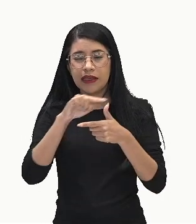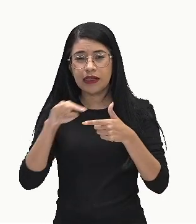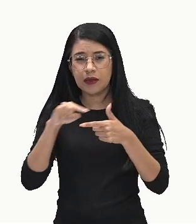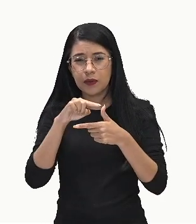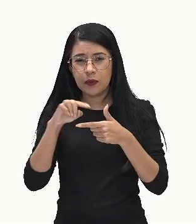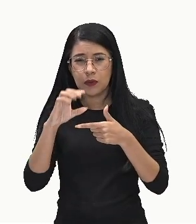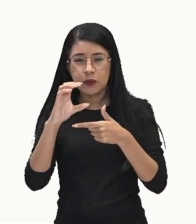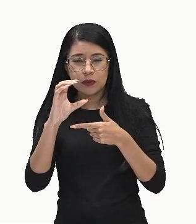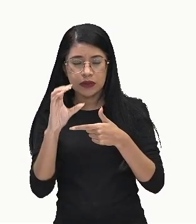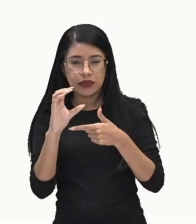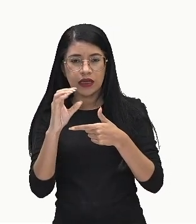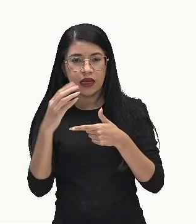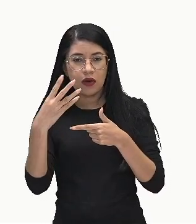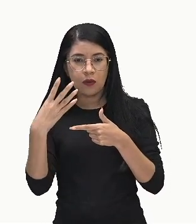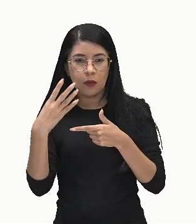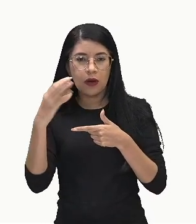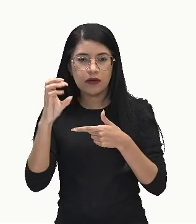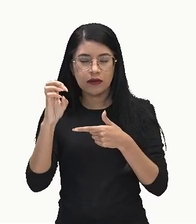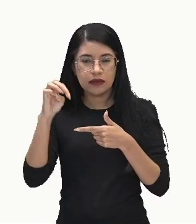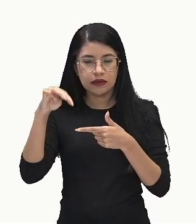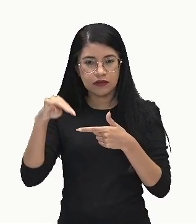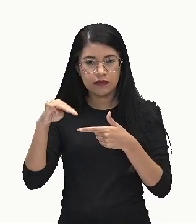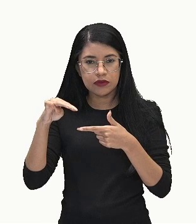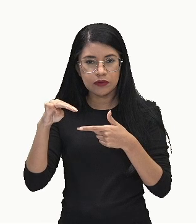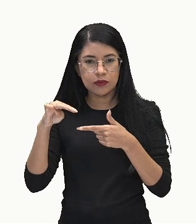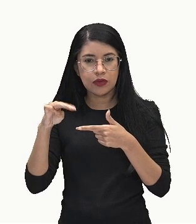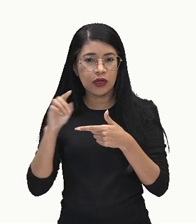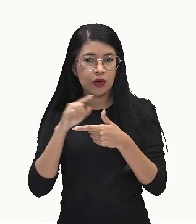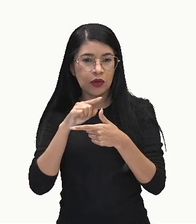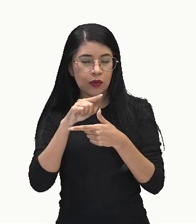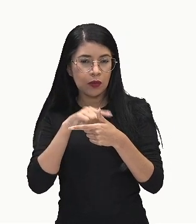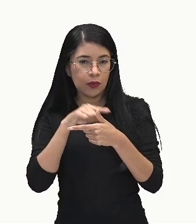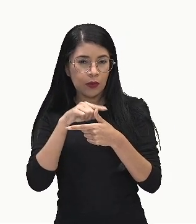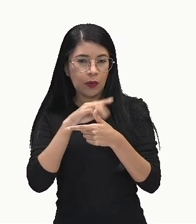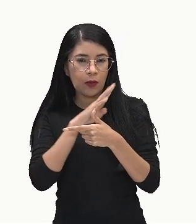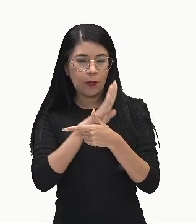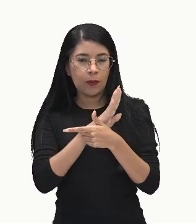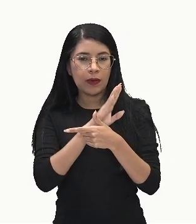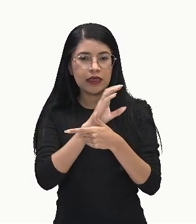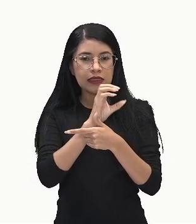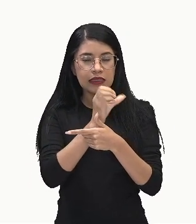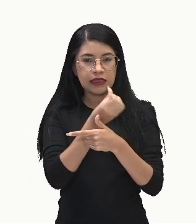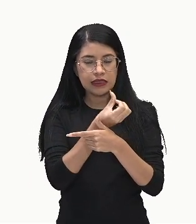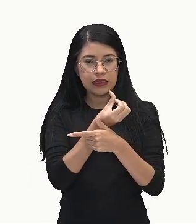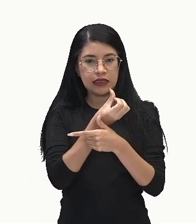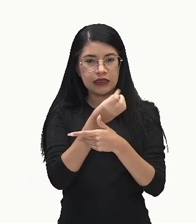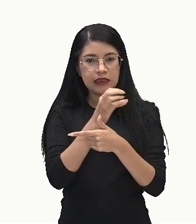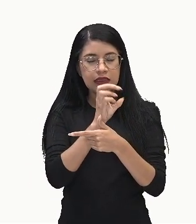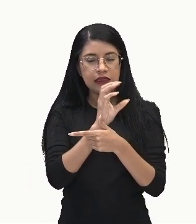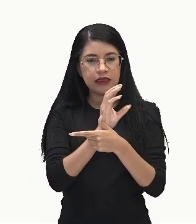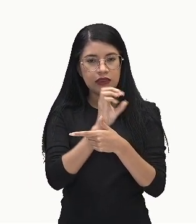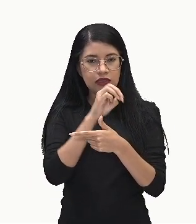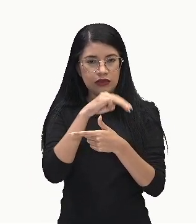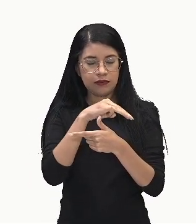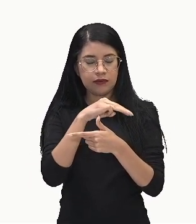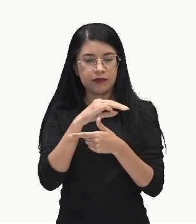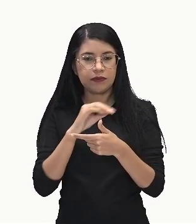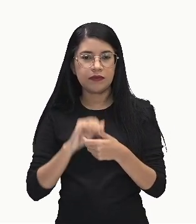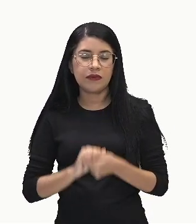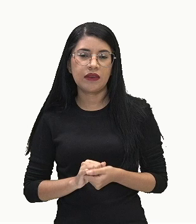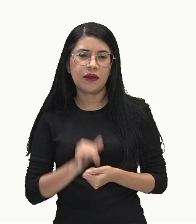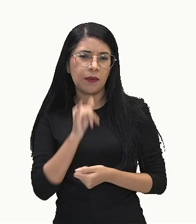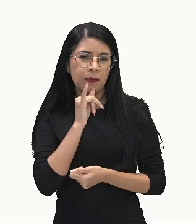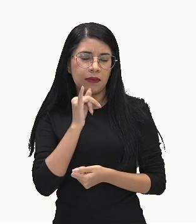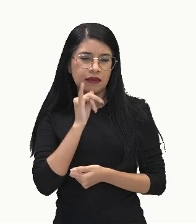4 centímetros e o lado B vale 6 centímetros. Vamos supor que essas foram